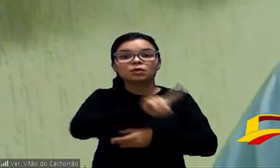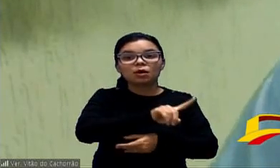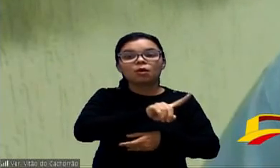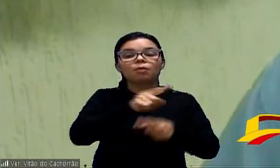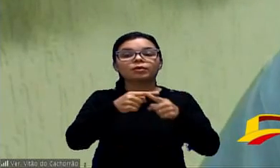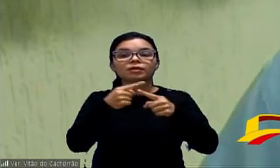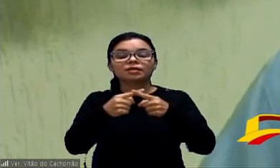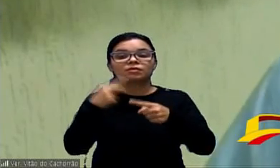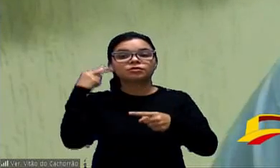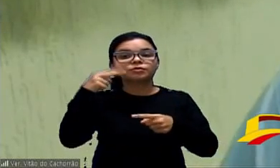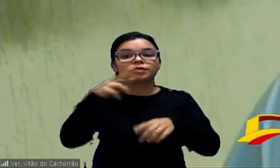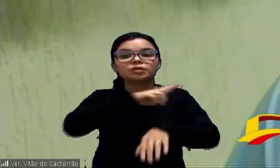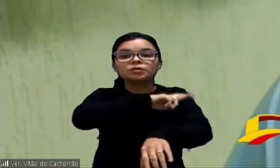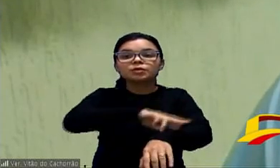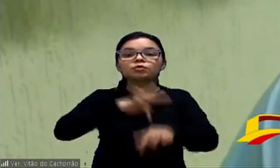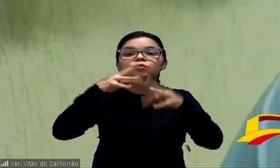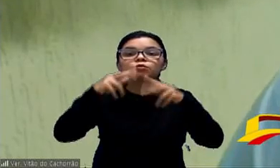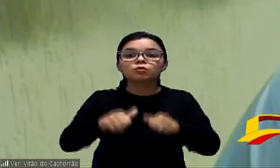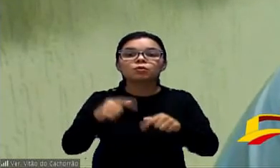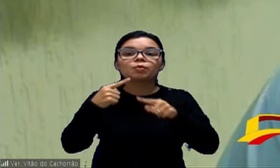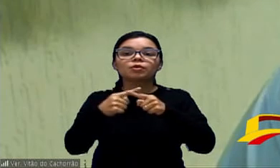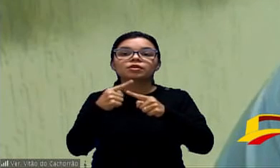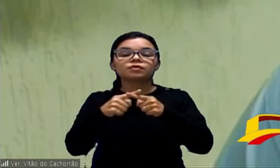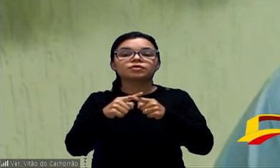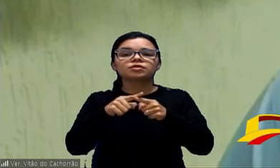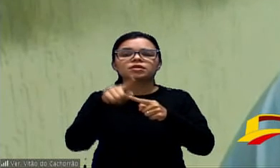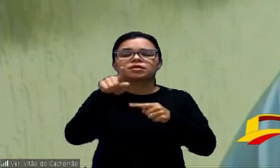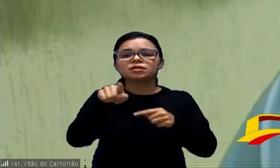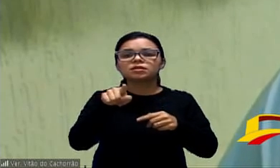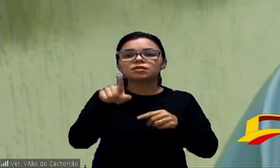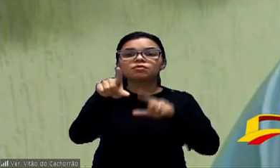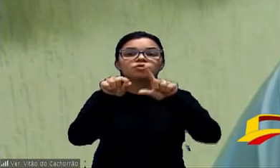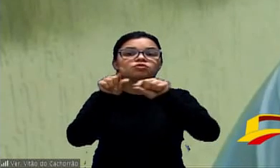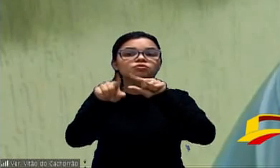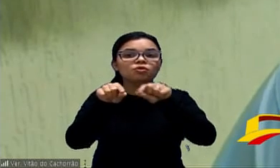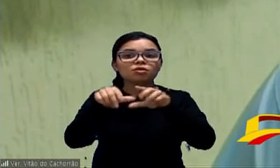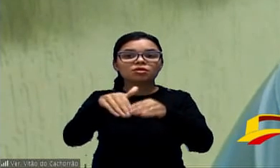O que não pode é a gente ficar tentando humilhar o colega,